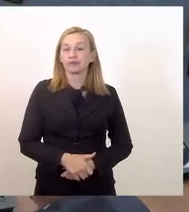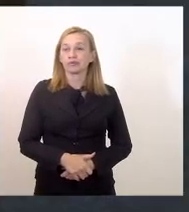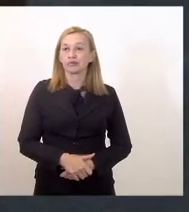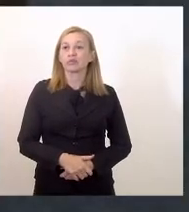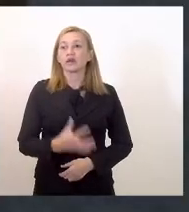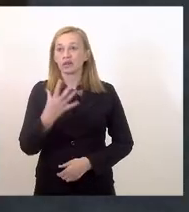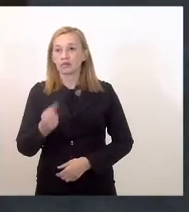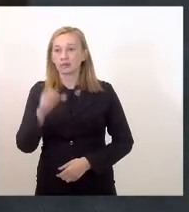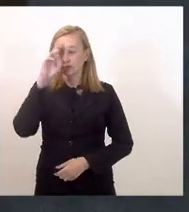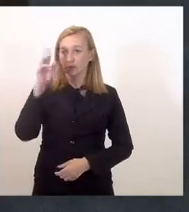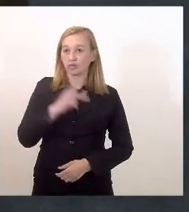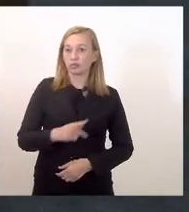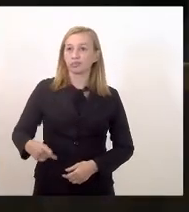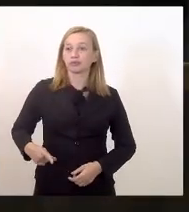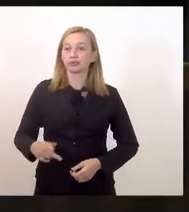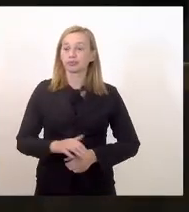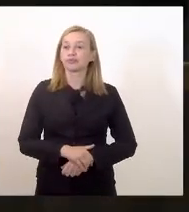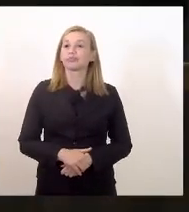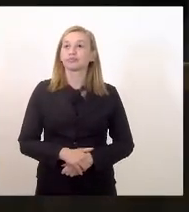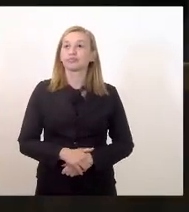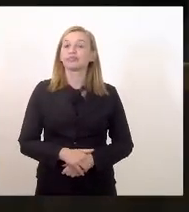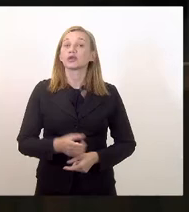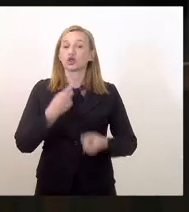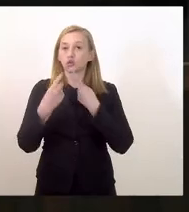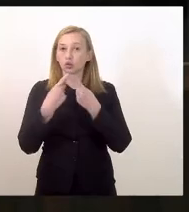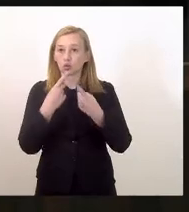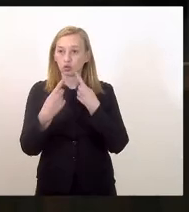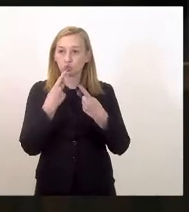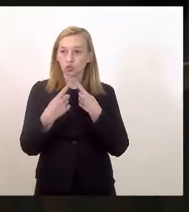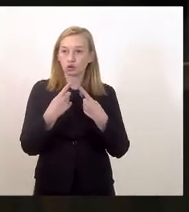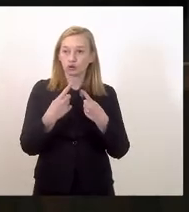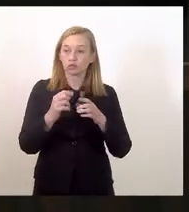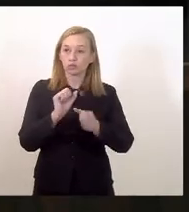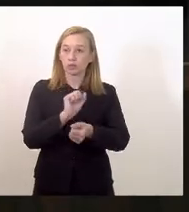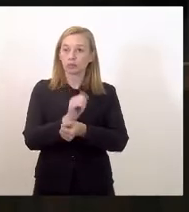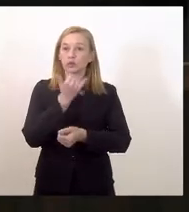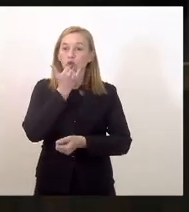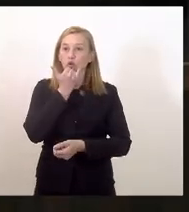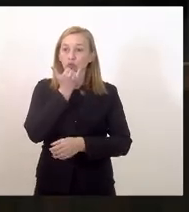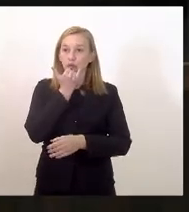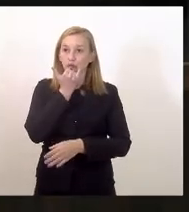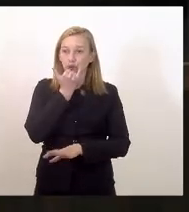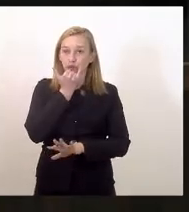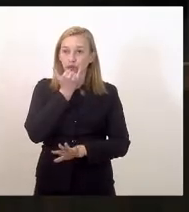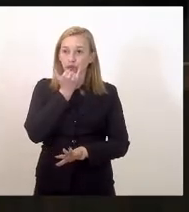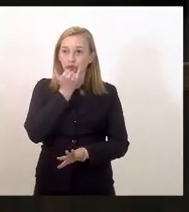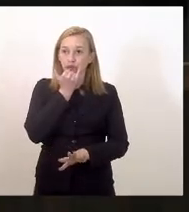Parecer favorável. Os pareceres emitidos em discussão. Perdão.